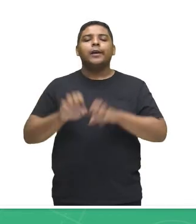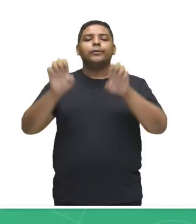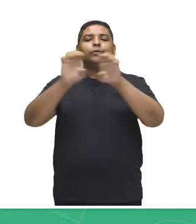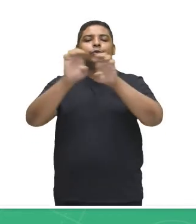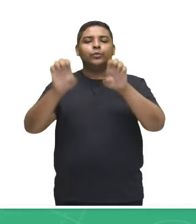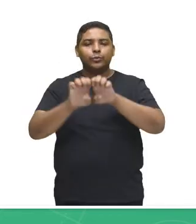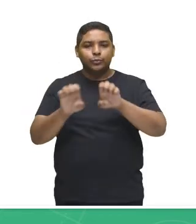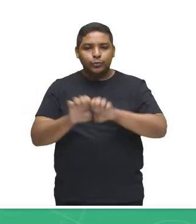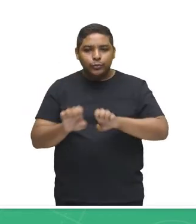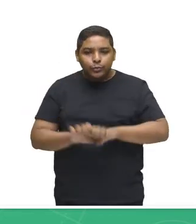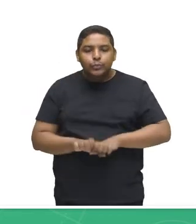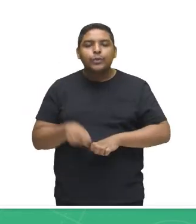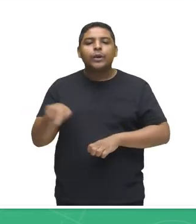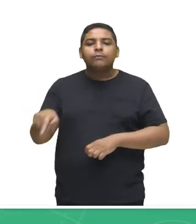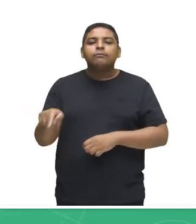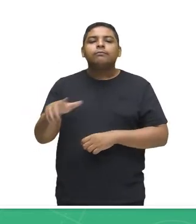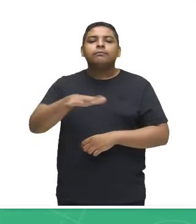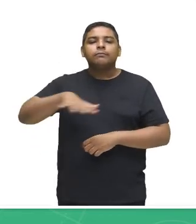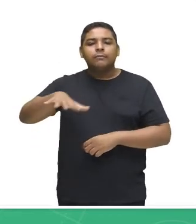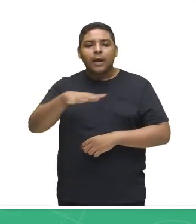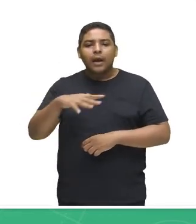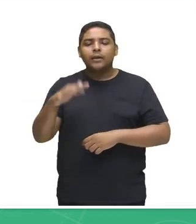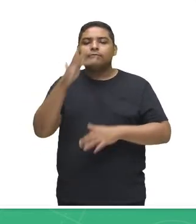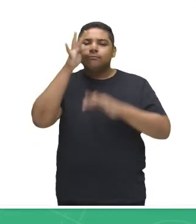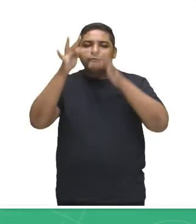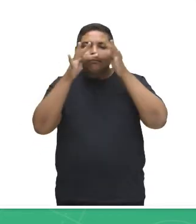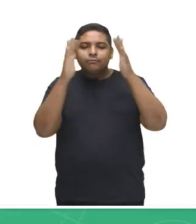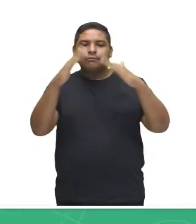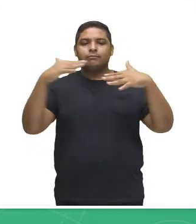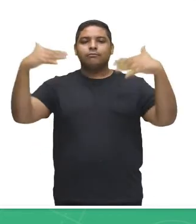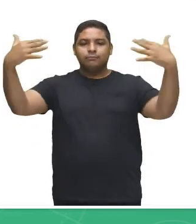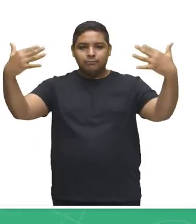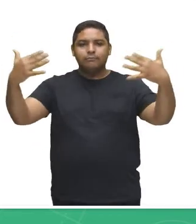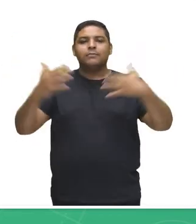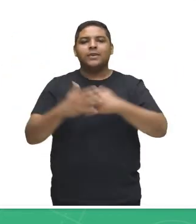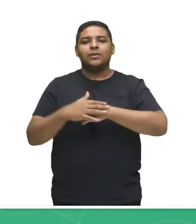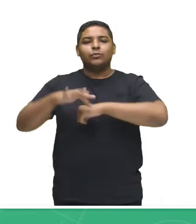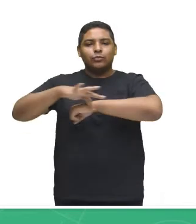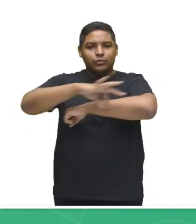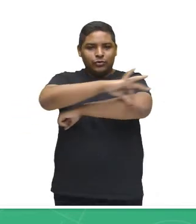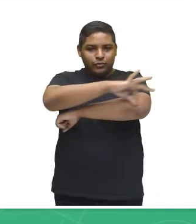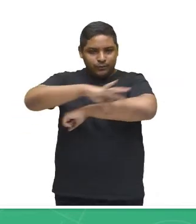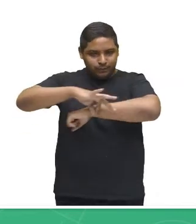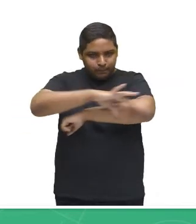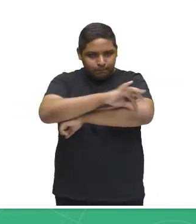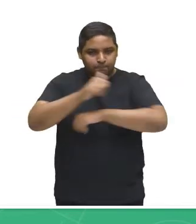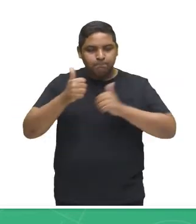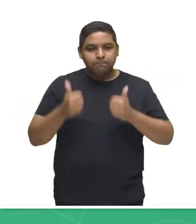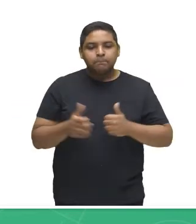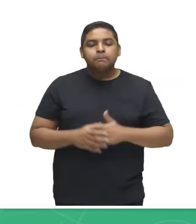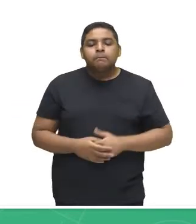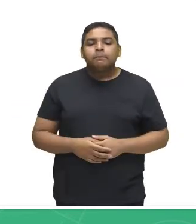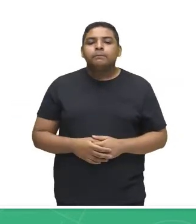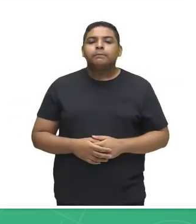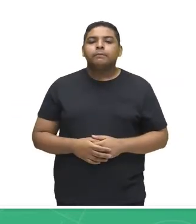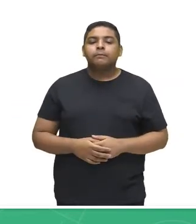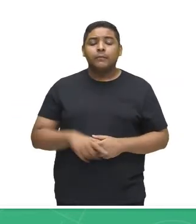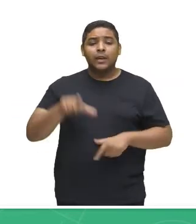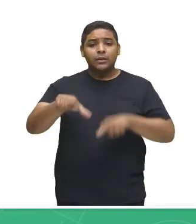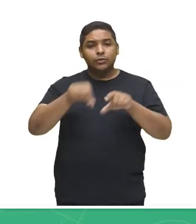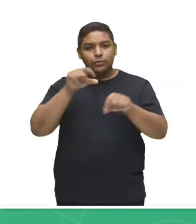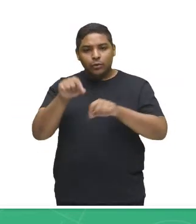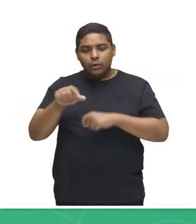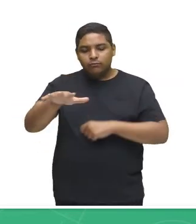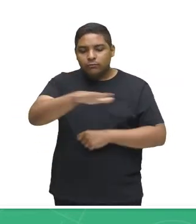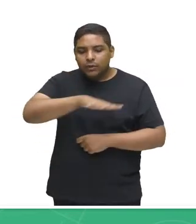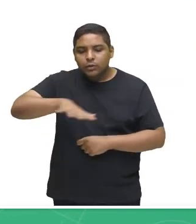várias utilidades para eles. E eles escolhem uma região específica porque aquela região ela tem uma